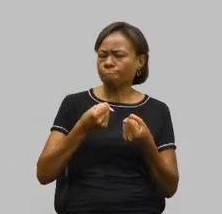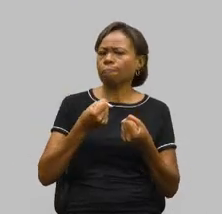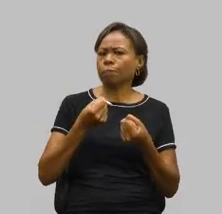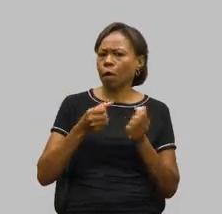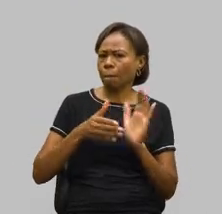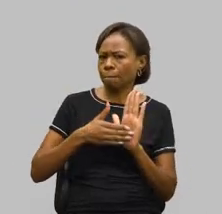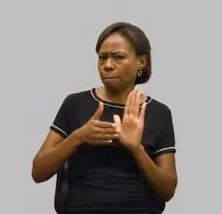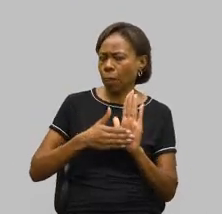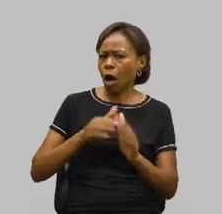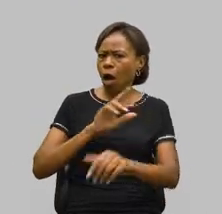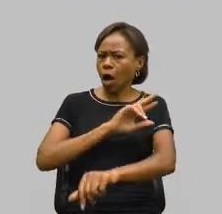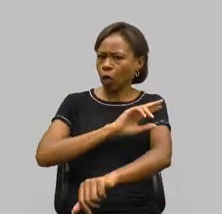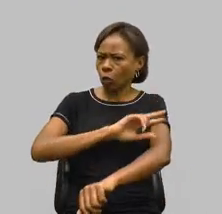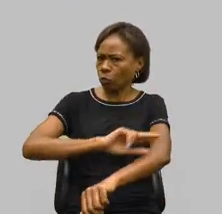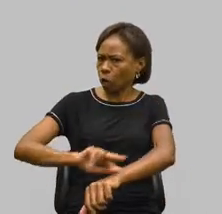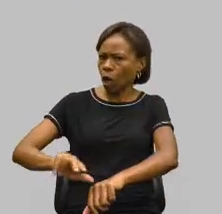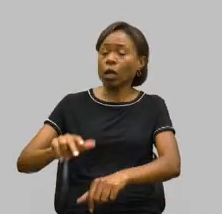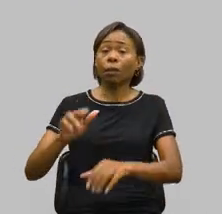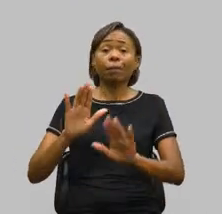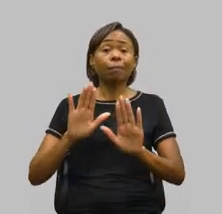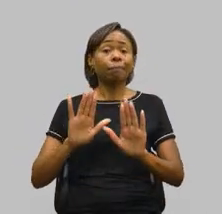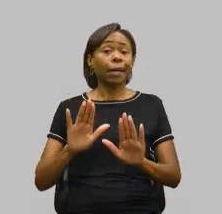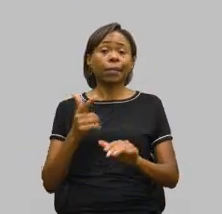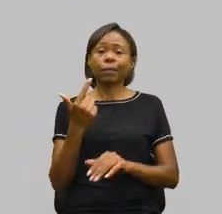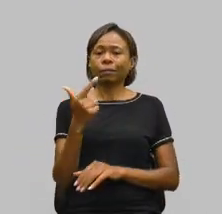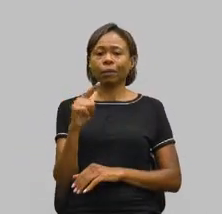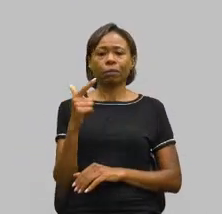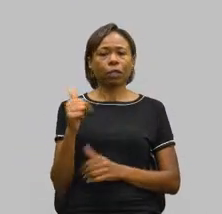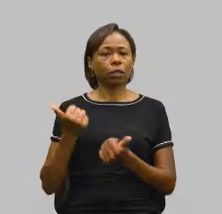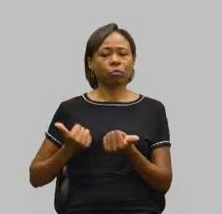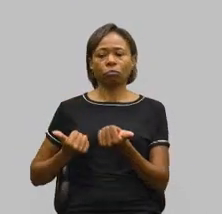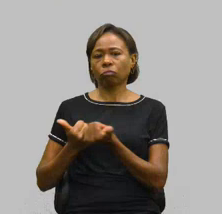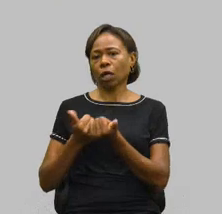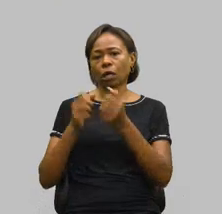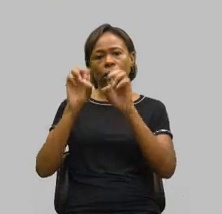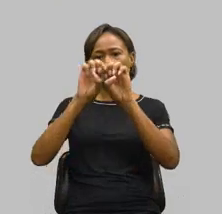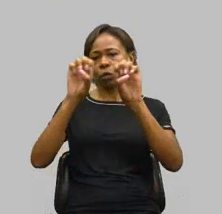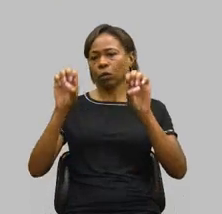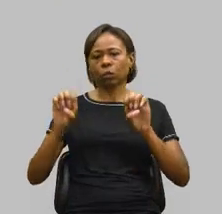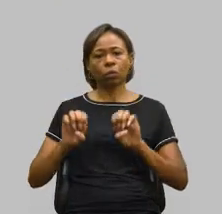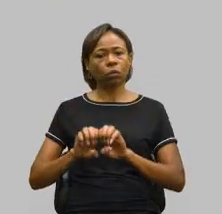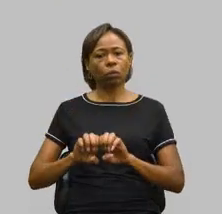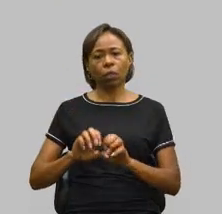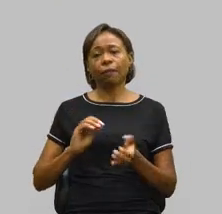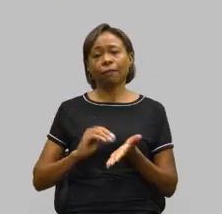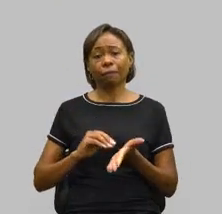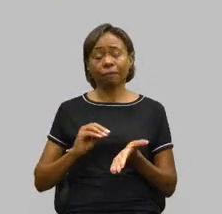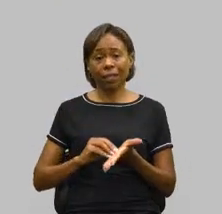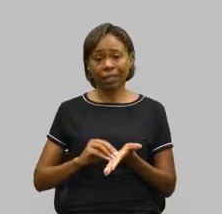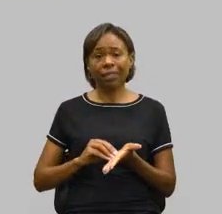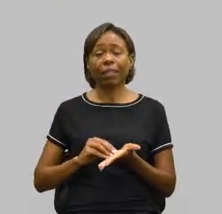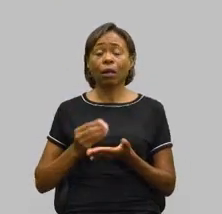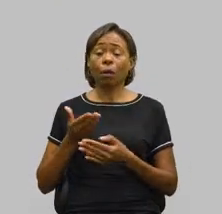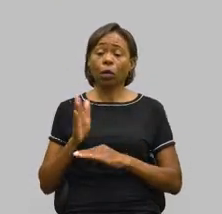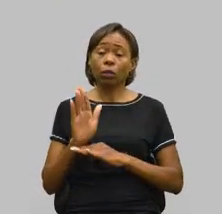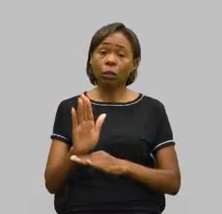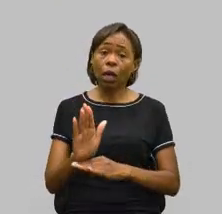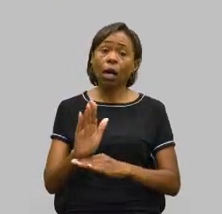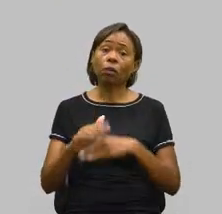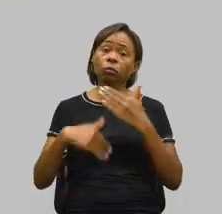muitas vezes também não tem um suporte e a estrutura necessária pro desenvolvimento e para fazer